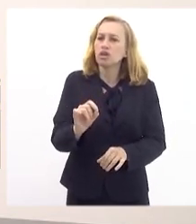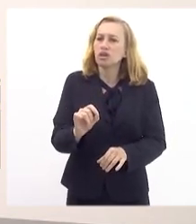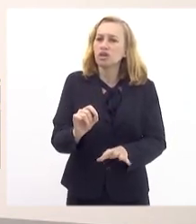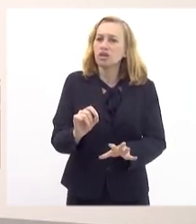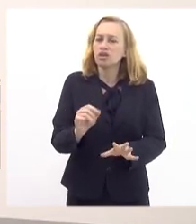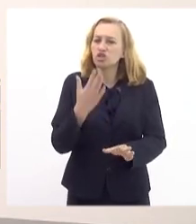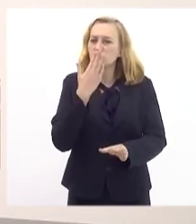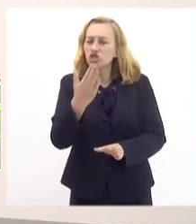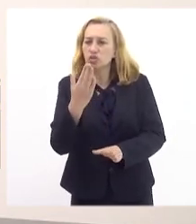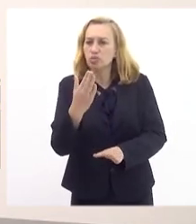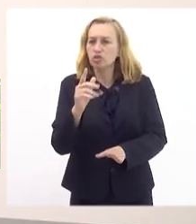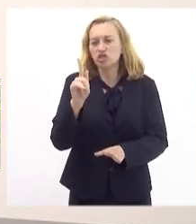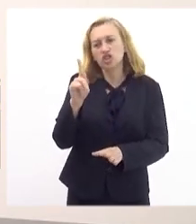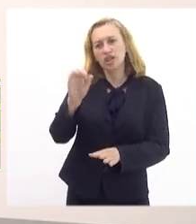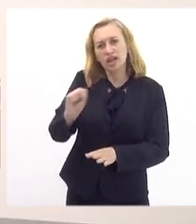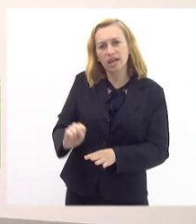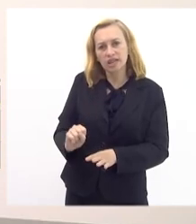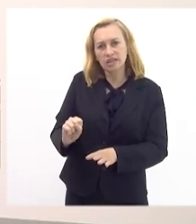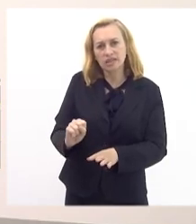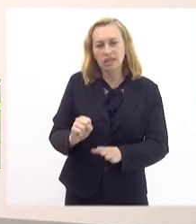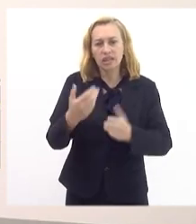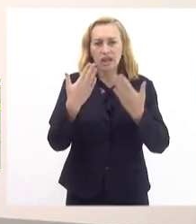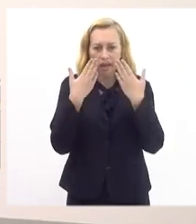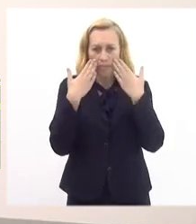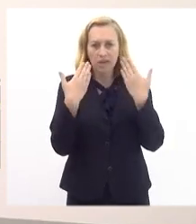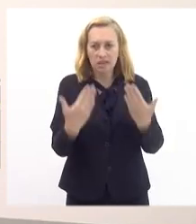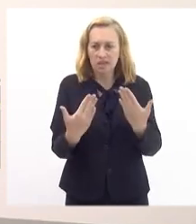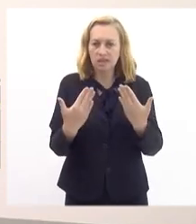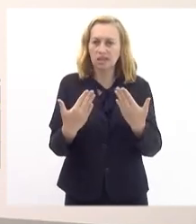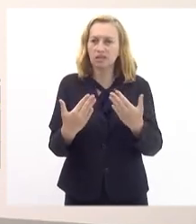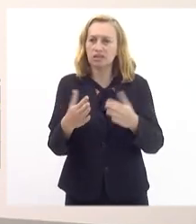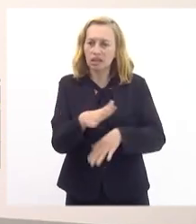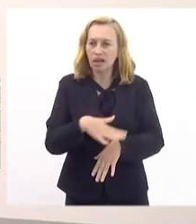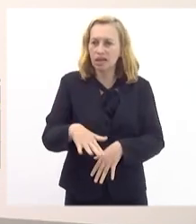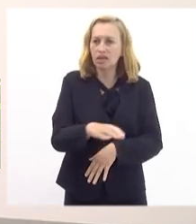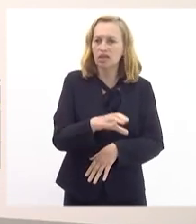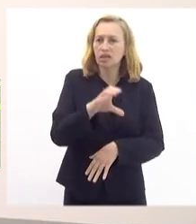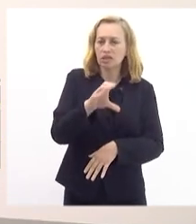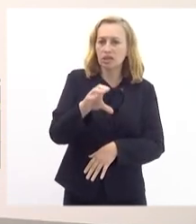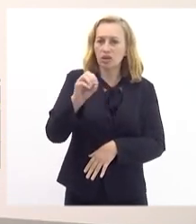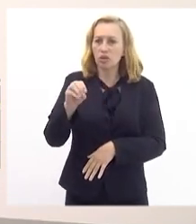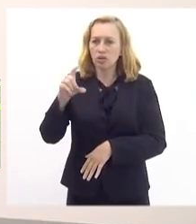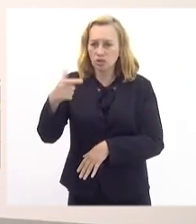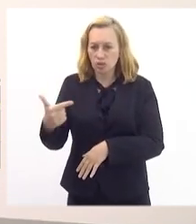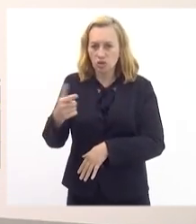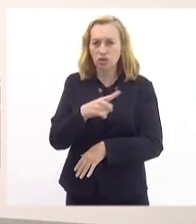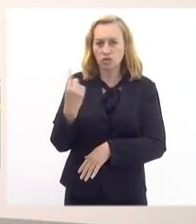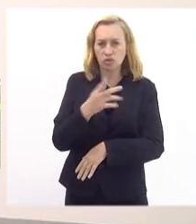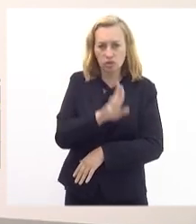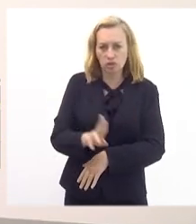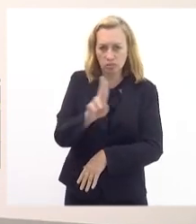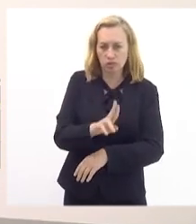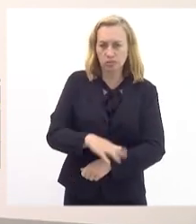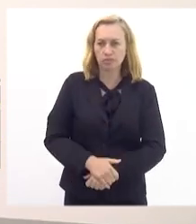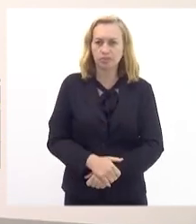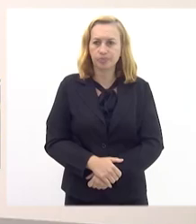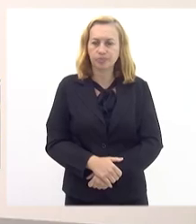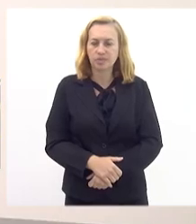qualquer tipo de gás de efeito estufa representado pela Unidade de CO2 que a gente utiliza